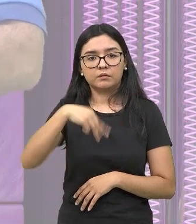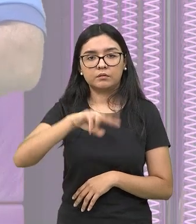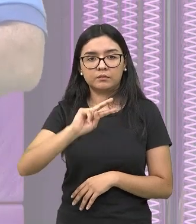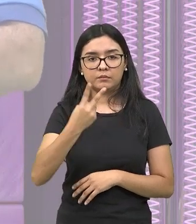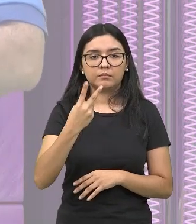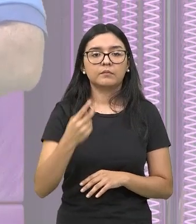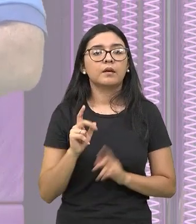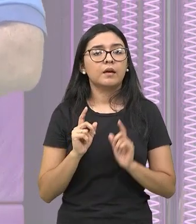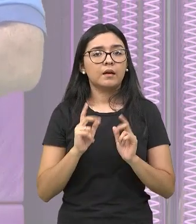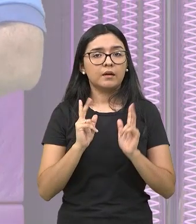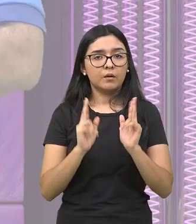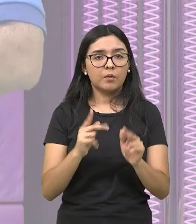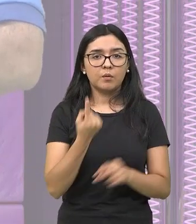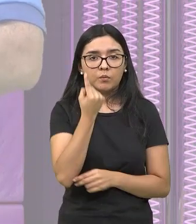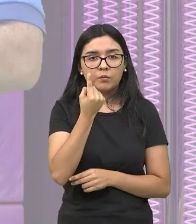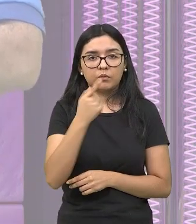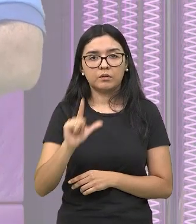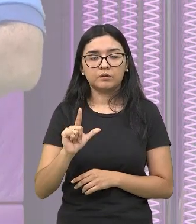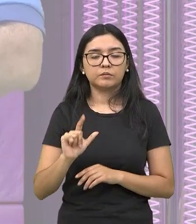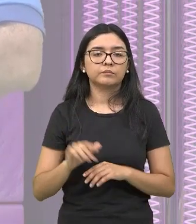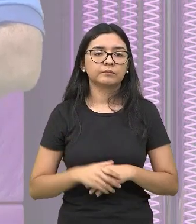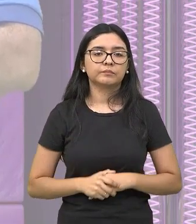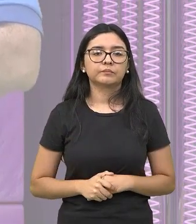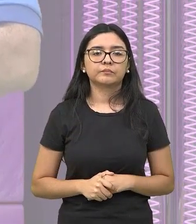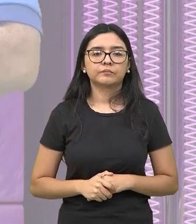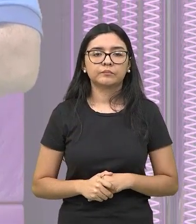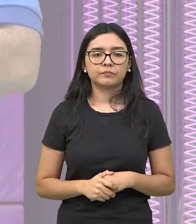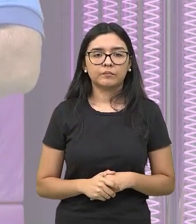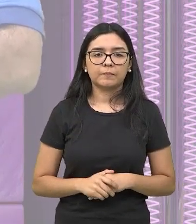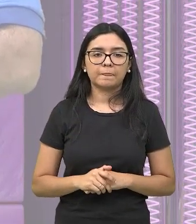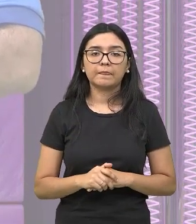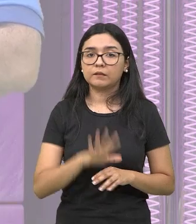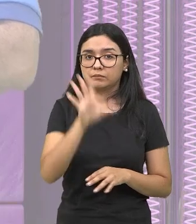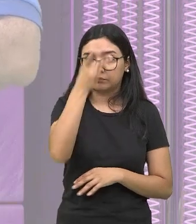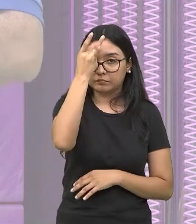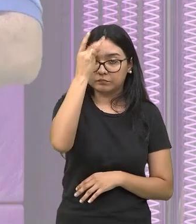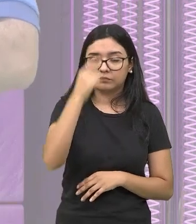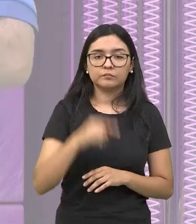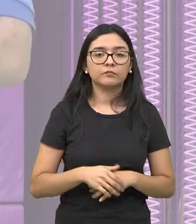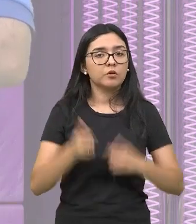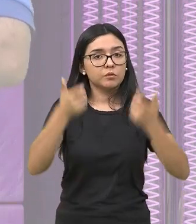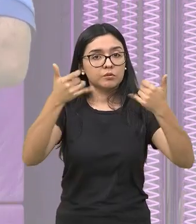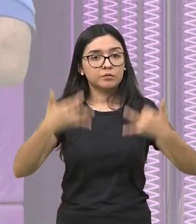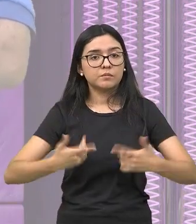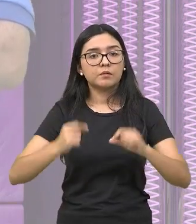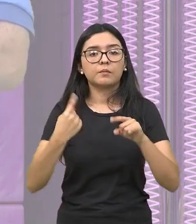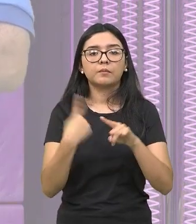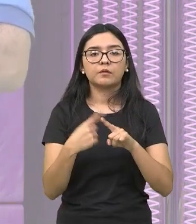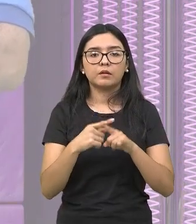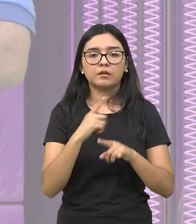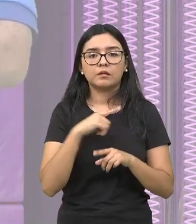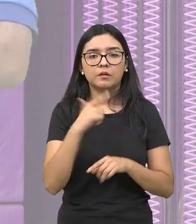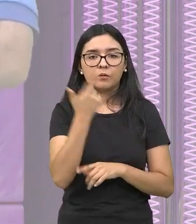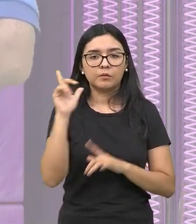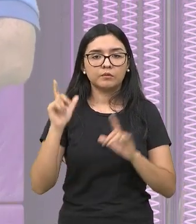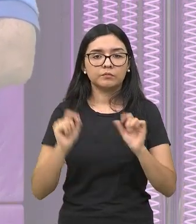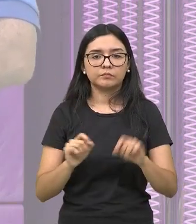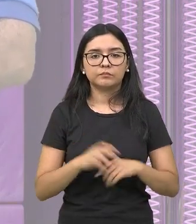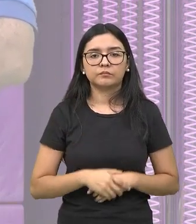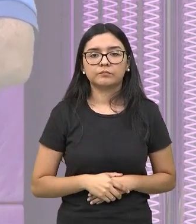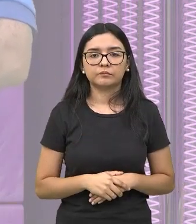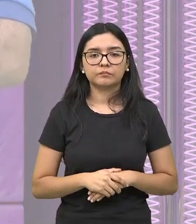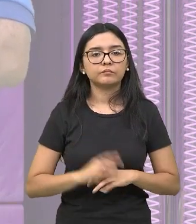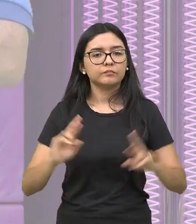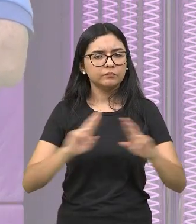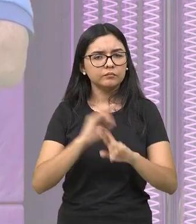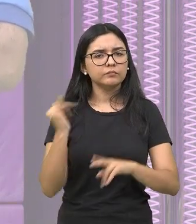1 litro. 1 decímetro cúbico equivale a 1 litro. Marca bem o que eu falei, porque também tem outra